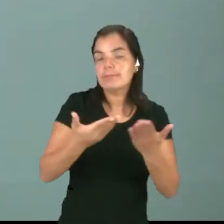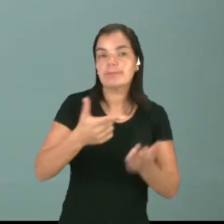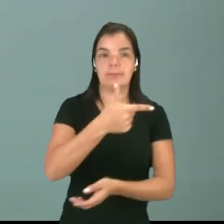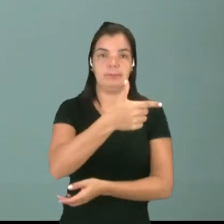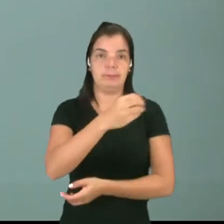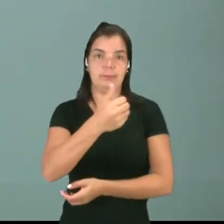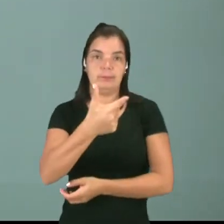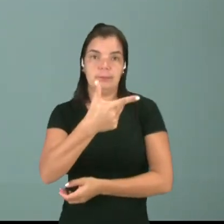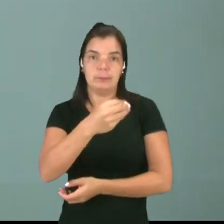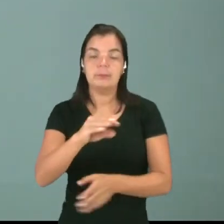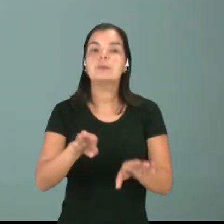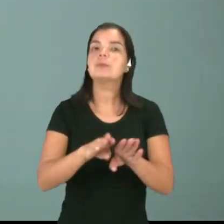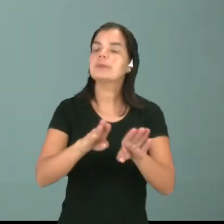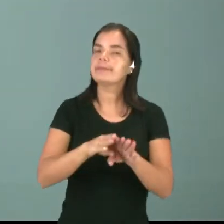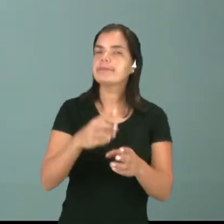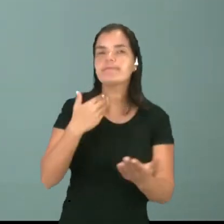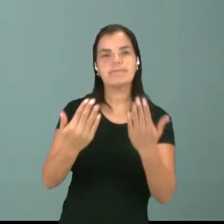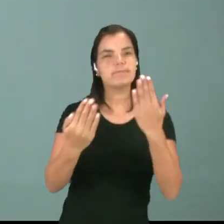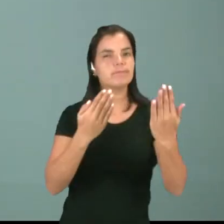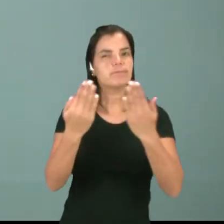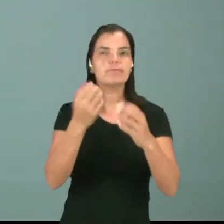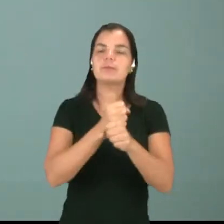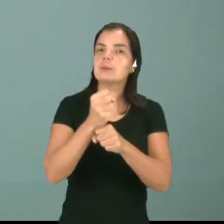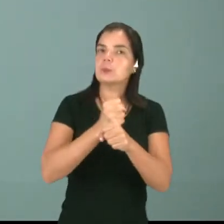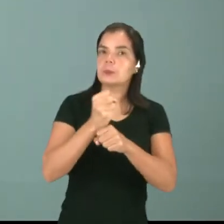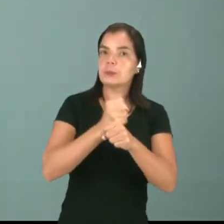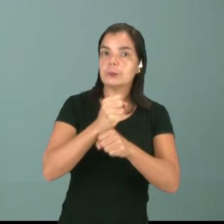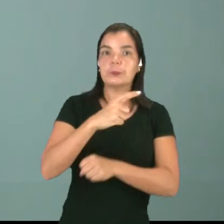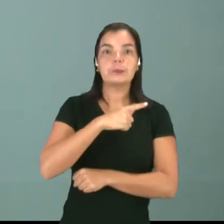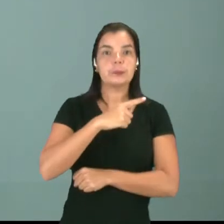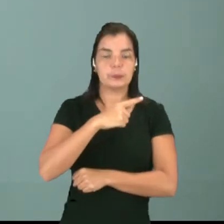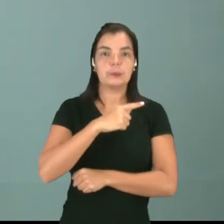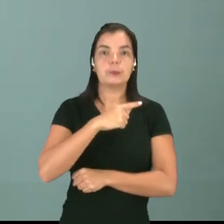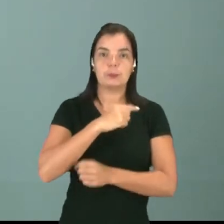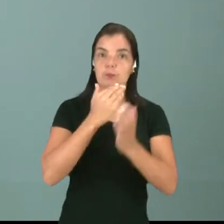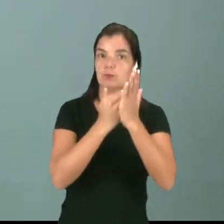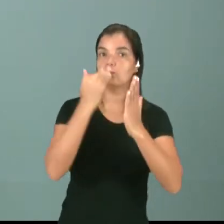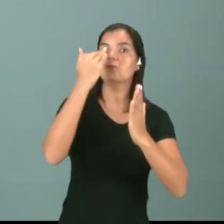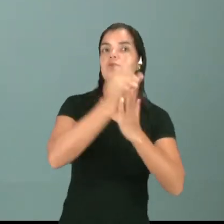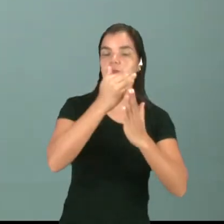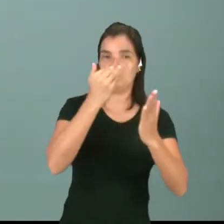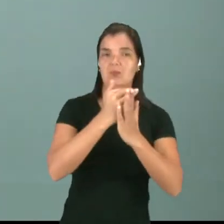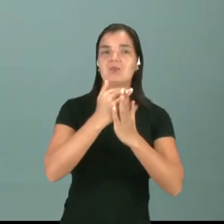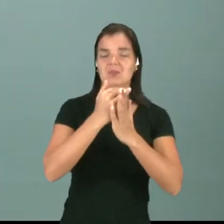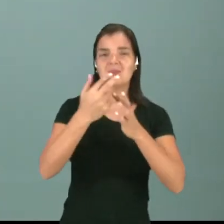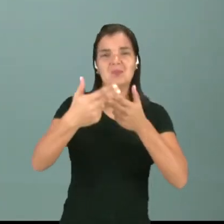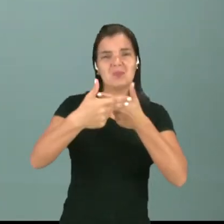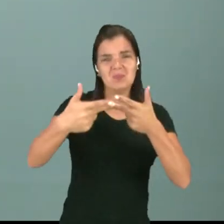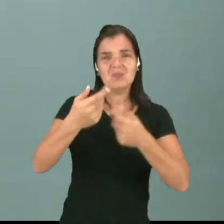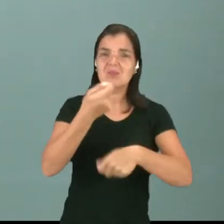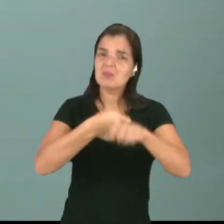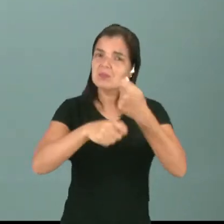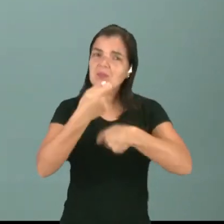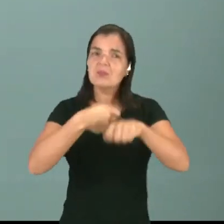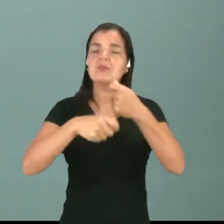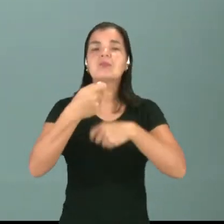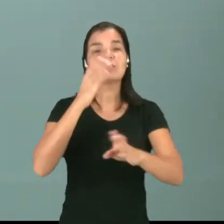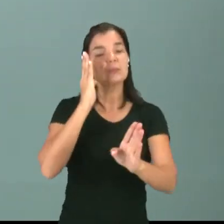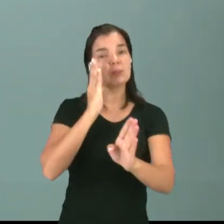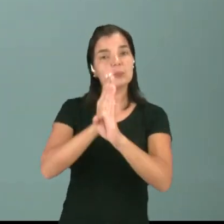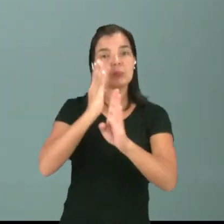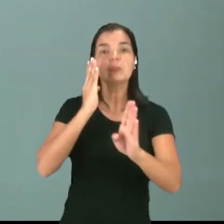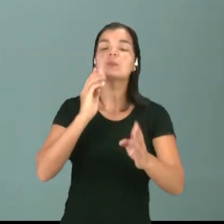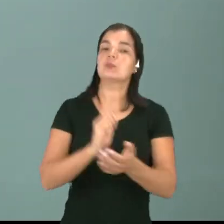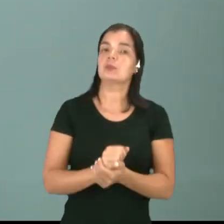2020, mas se comparar com todos esses anos que houve um decréscimo e houve uma ruína de muitas das economias por